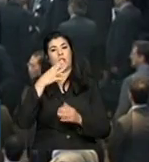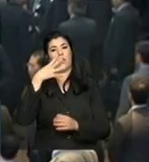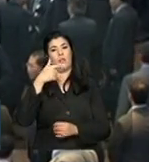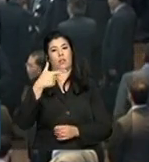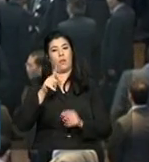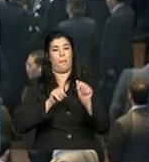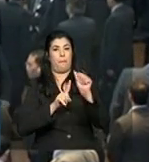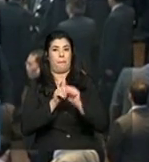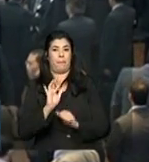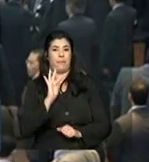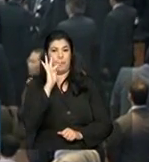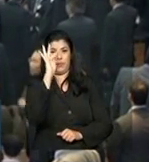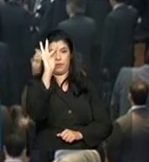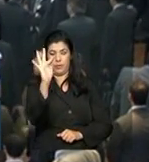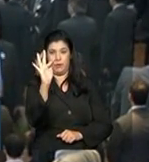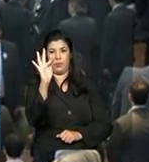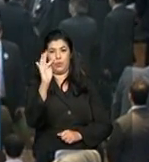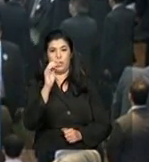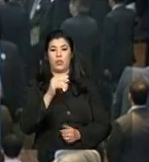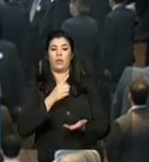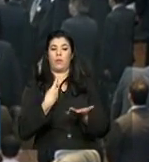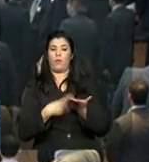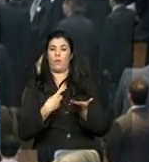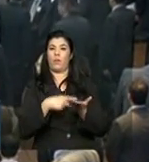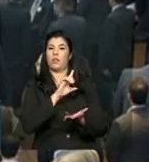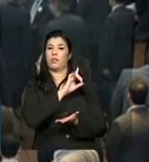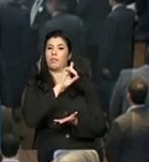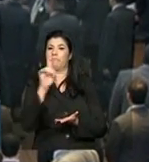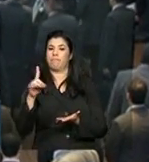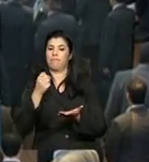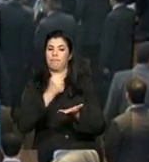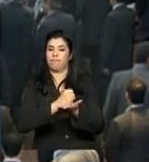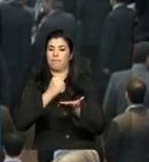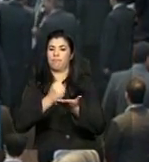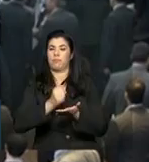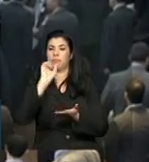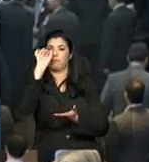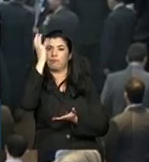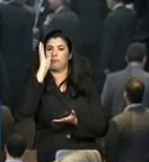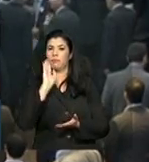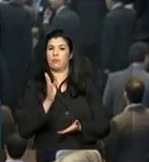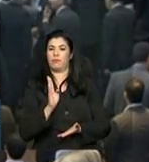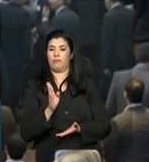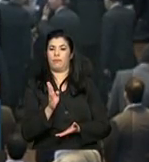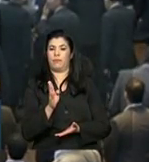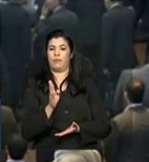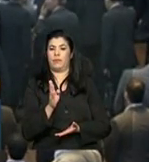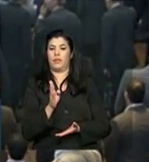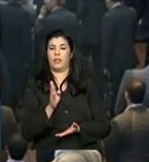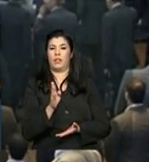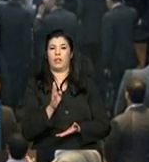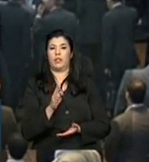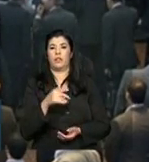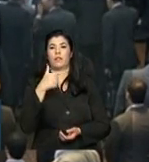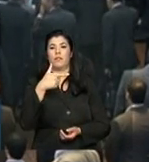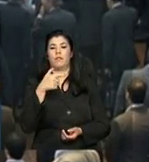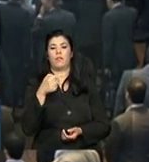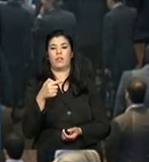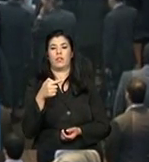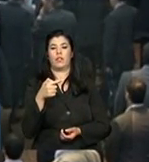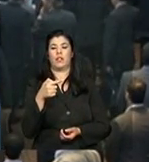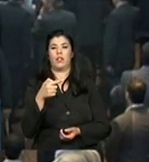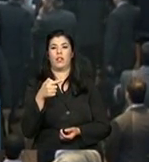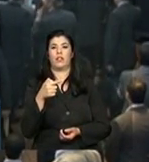da data da celebração dos contratos de concessão, que está definida como 27